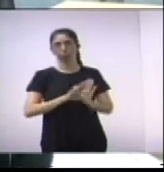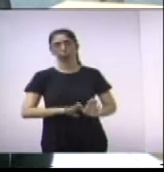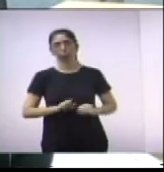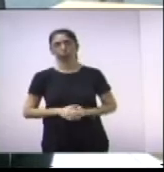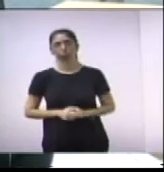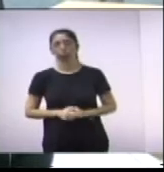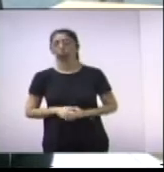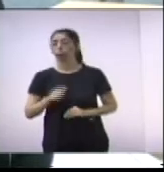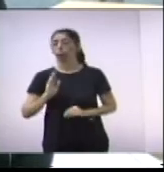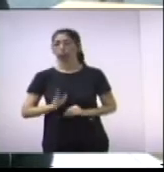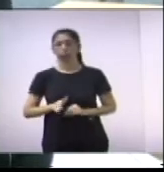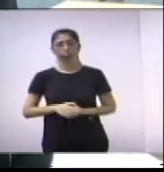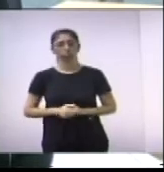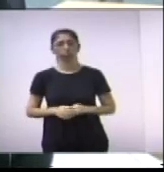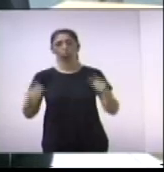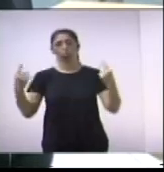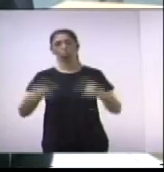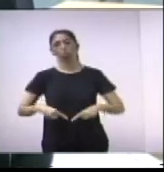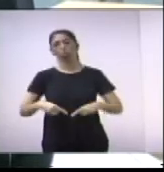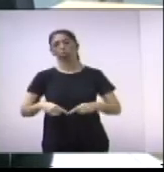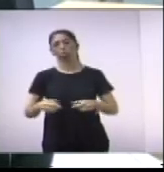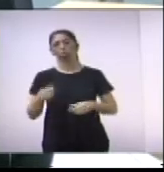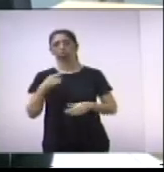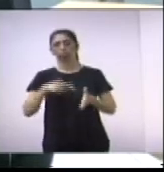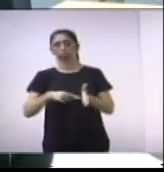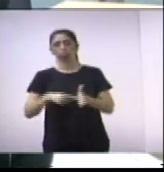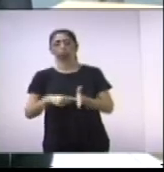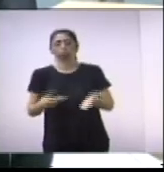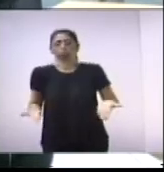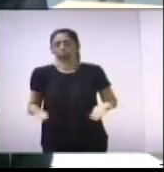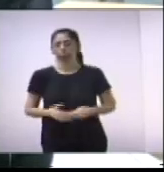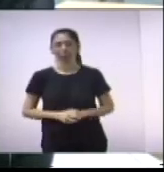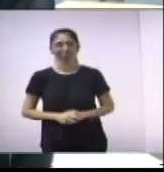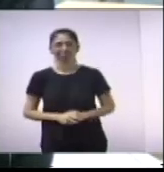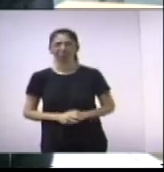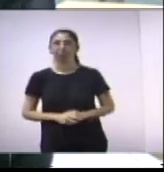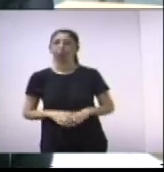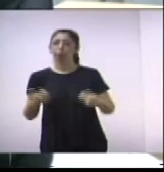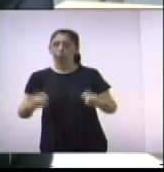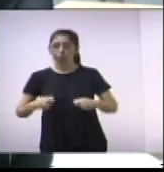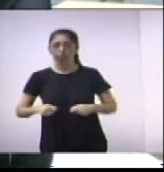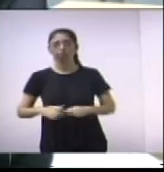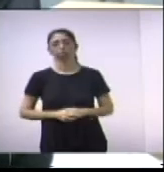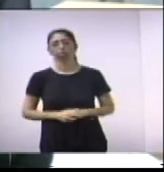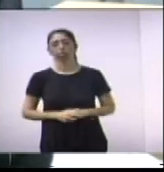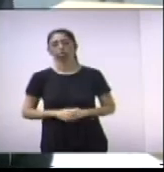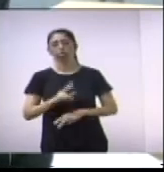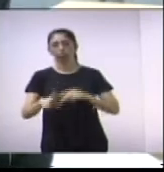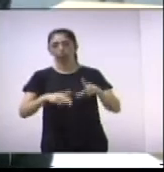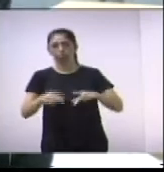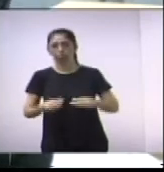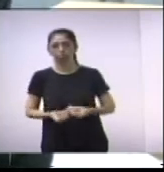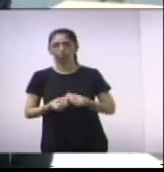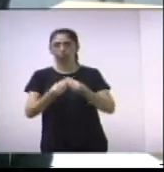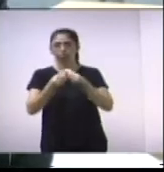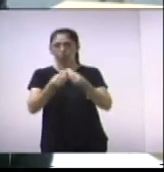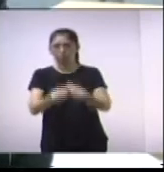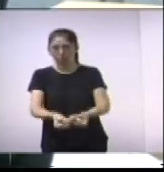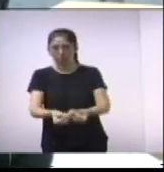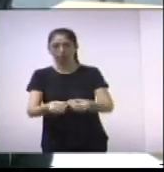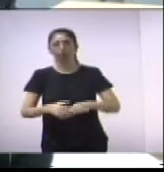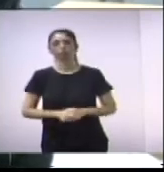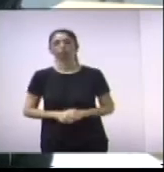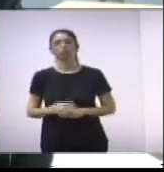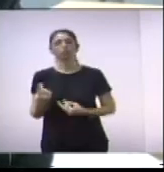Então, já é um ponto contrário aqui na denúncia. A gremiação não pode ter dinheiro. A gremiação tem que esperar o dinheiro